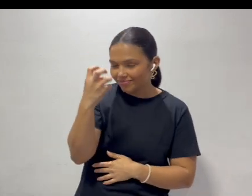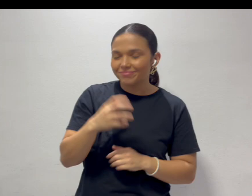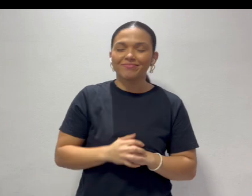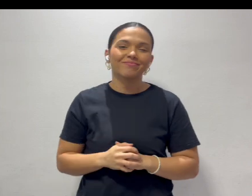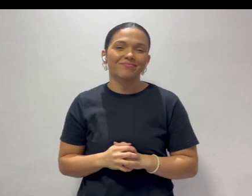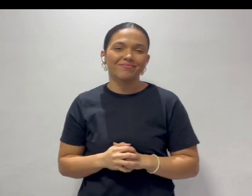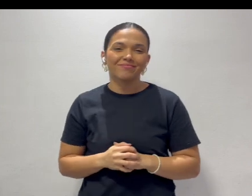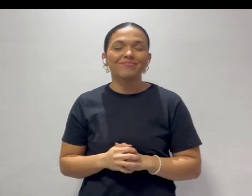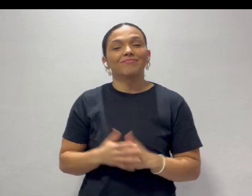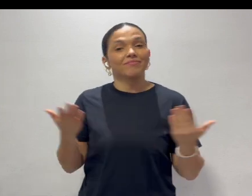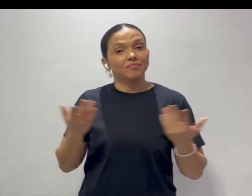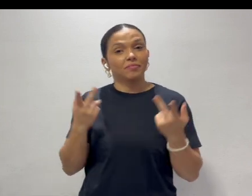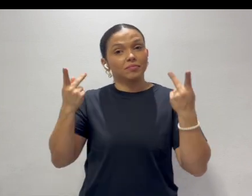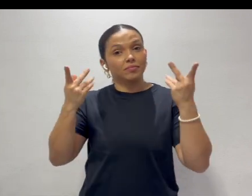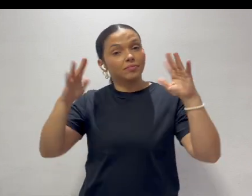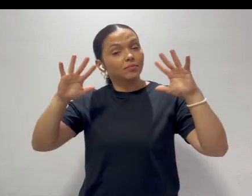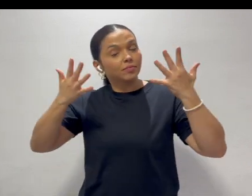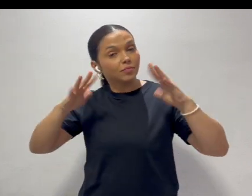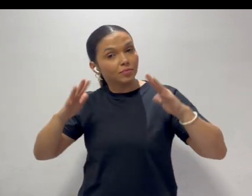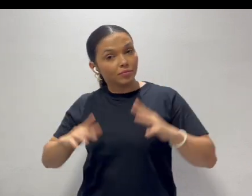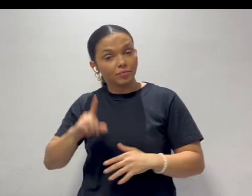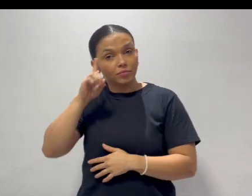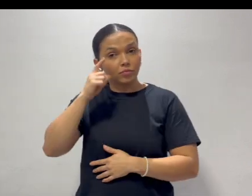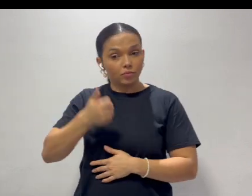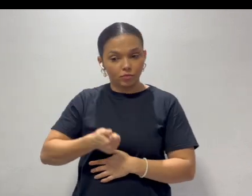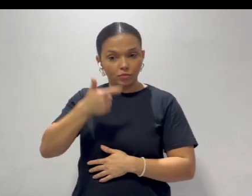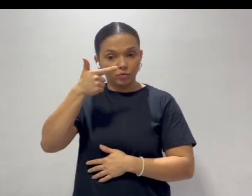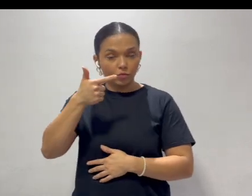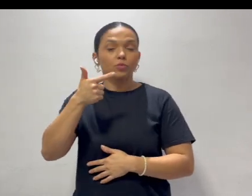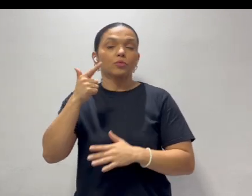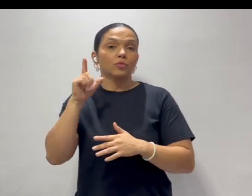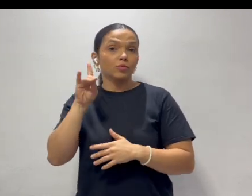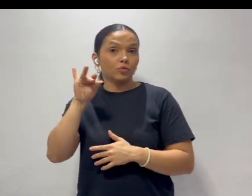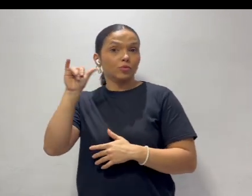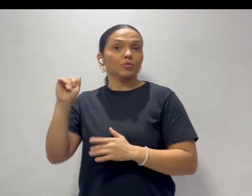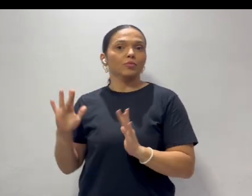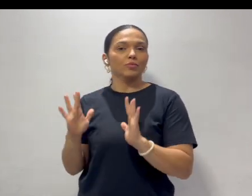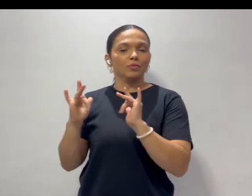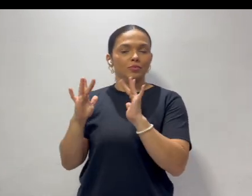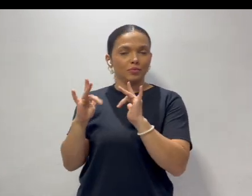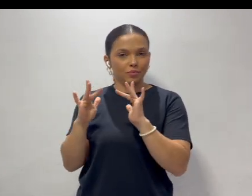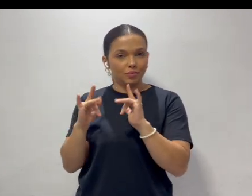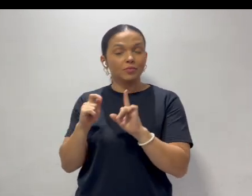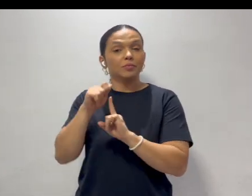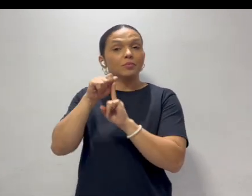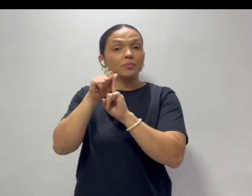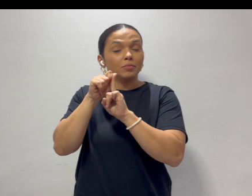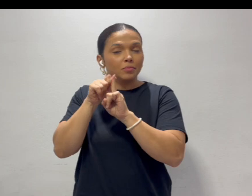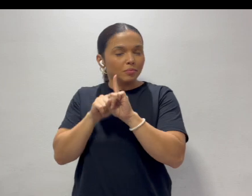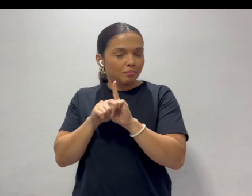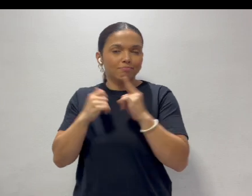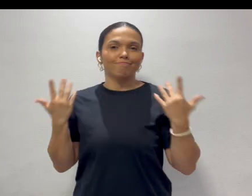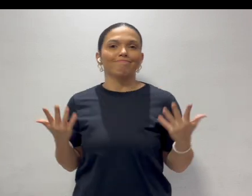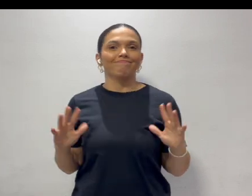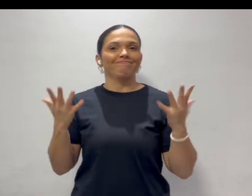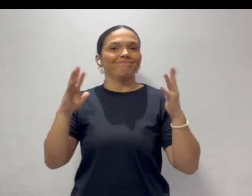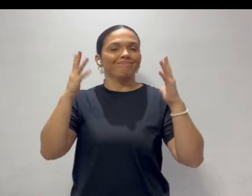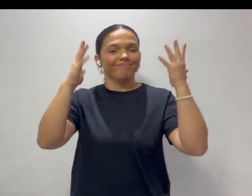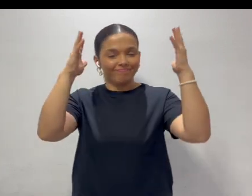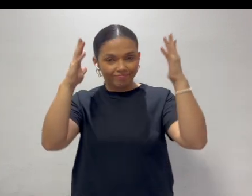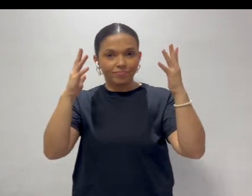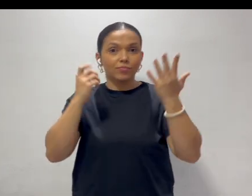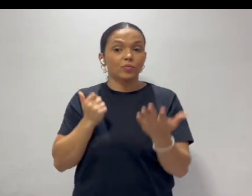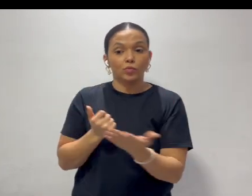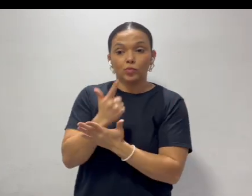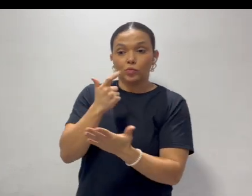paixão. Pessoal, também com uma promoção agora, dia 12, dia dos namorados. Vamos comemorar o mês